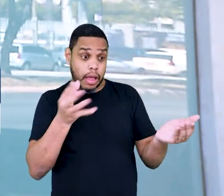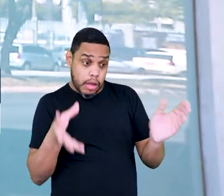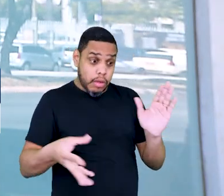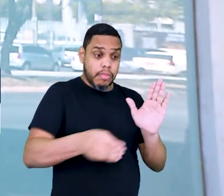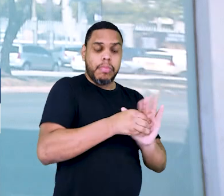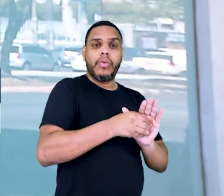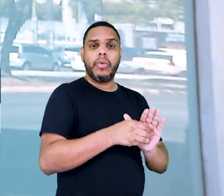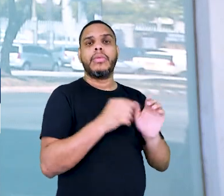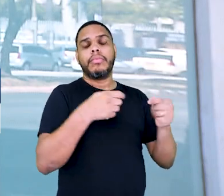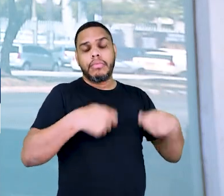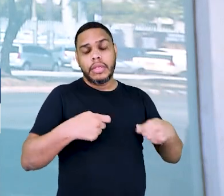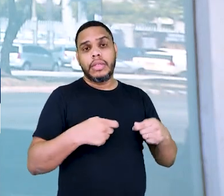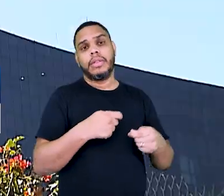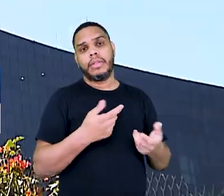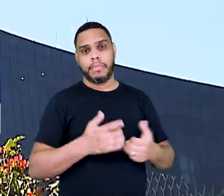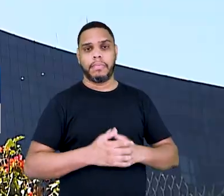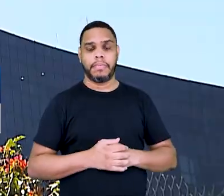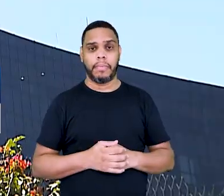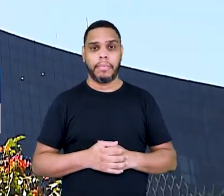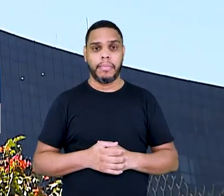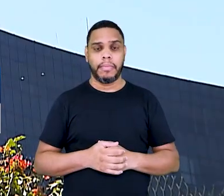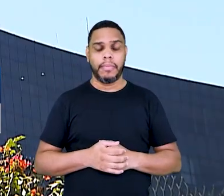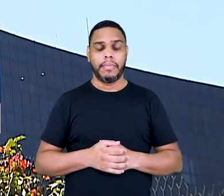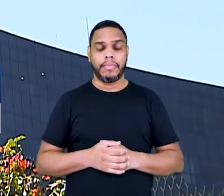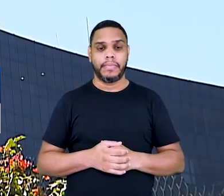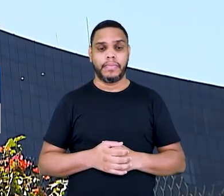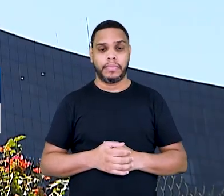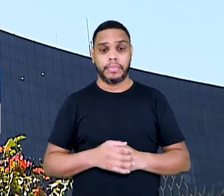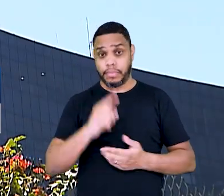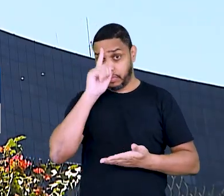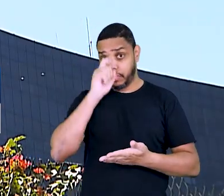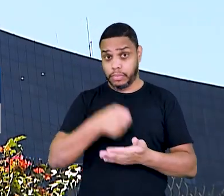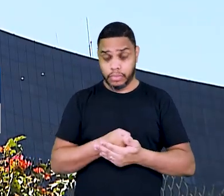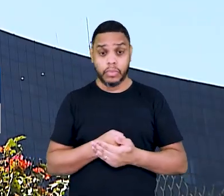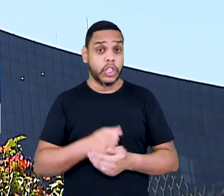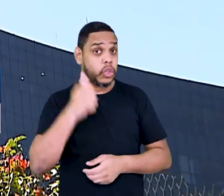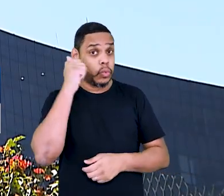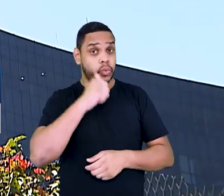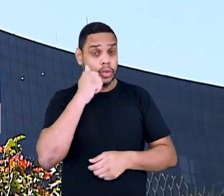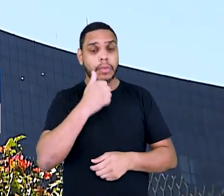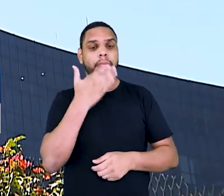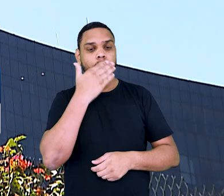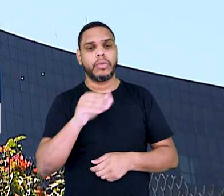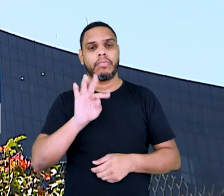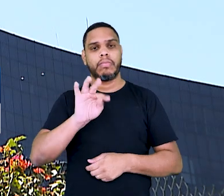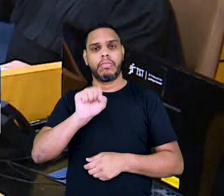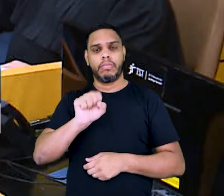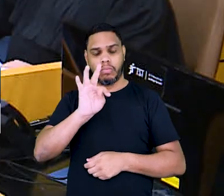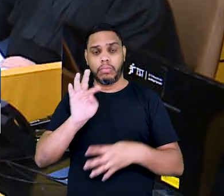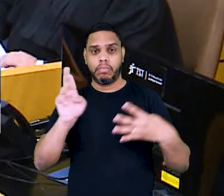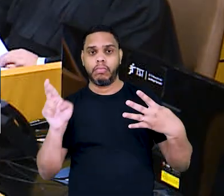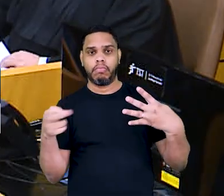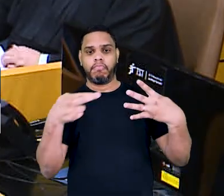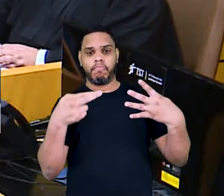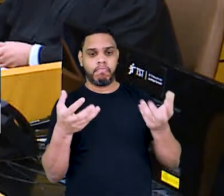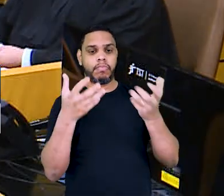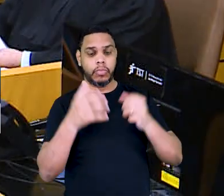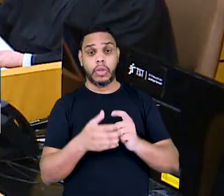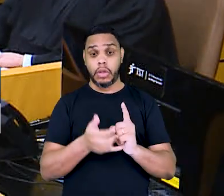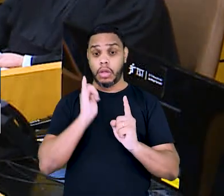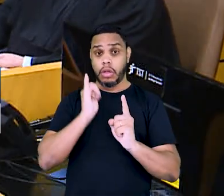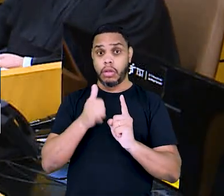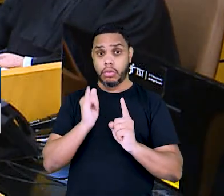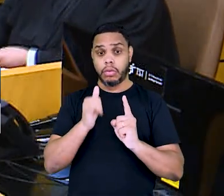execução coletiva da sentença. Da decisão, a trabalhadora recorreu ao Tribunal Superior do Trabalho. O relator do caso